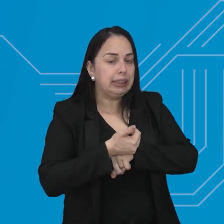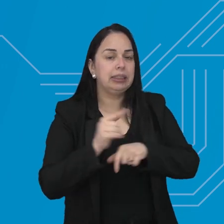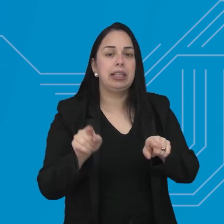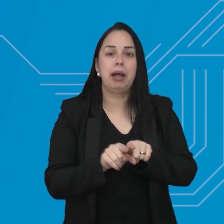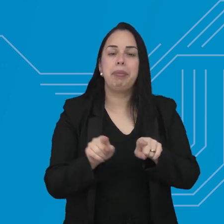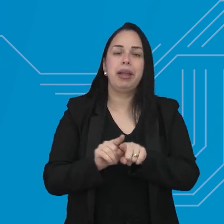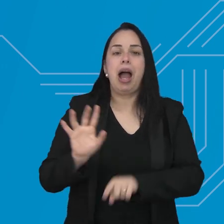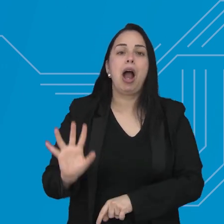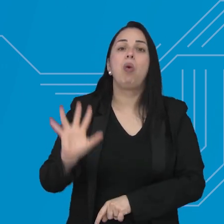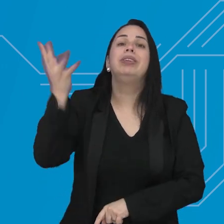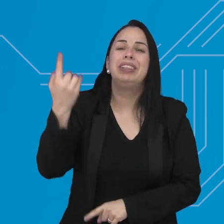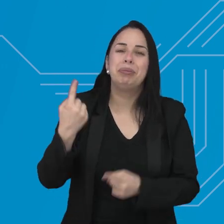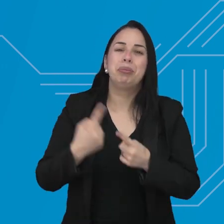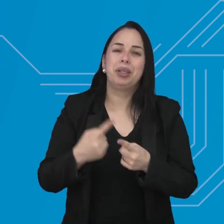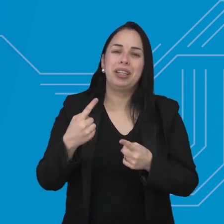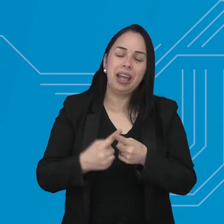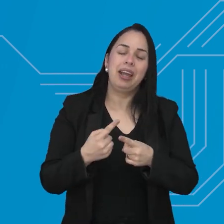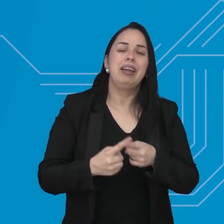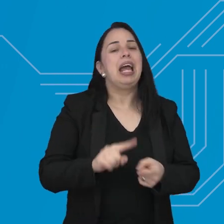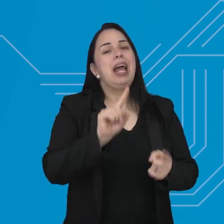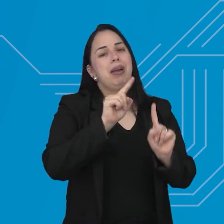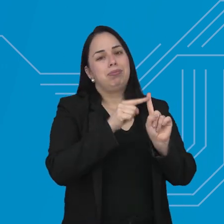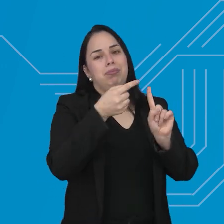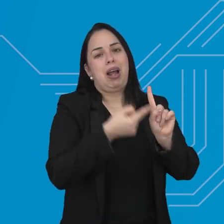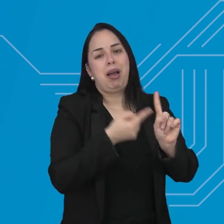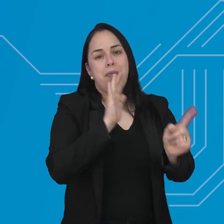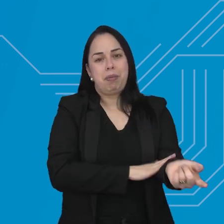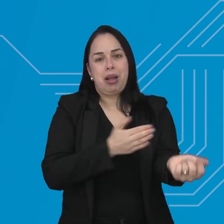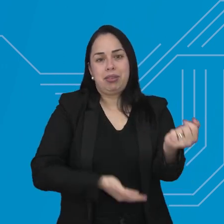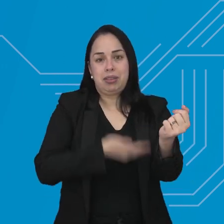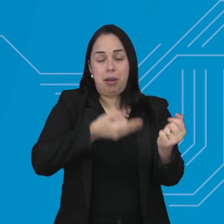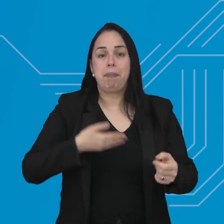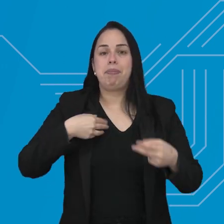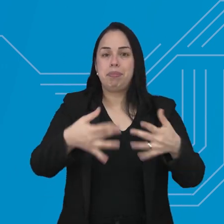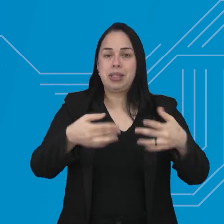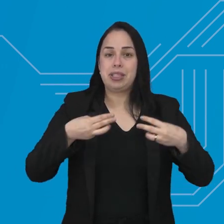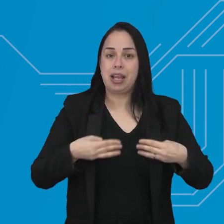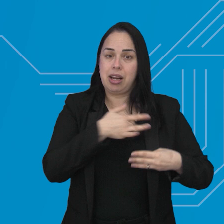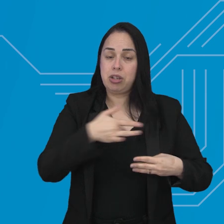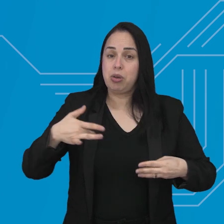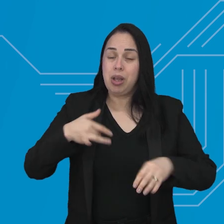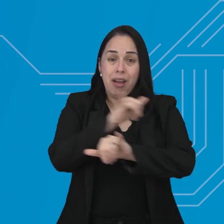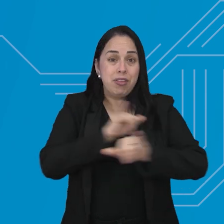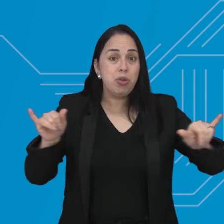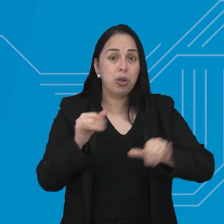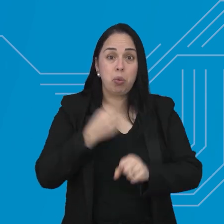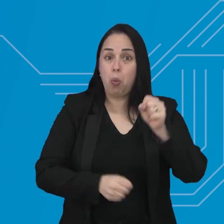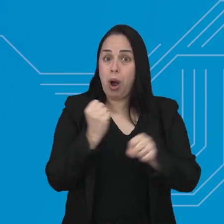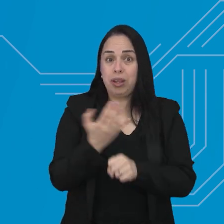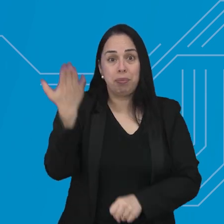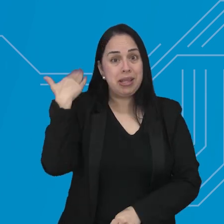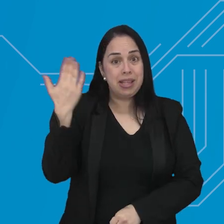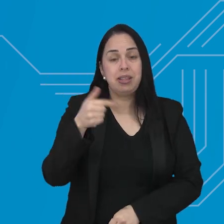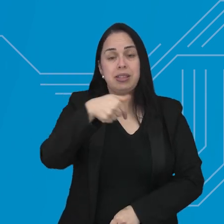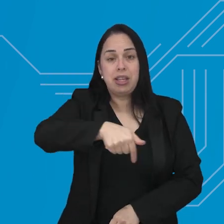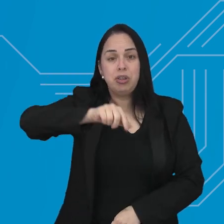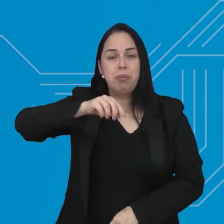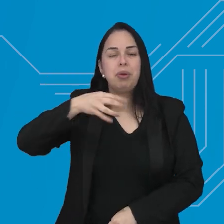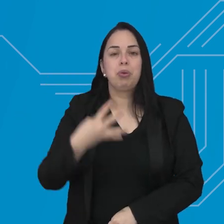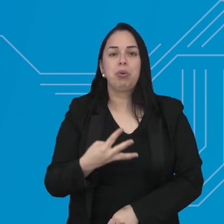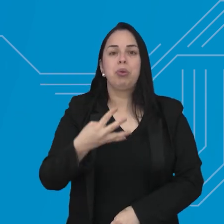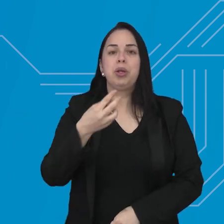mundo, e entre as causas está a pré-eclâmpsia. Segundo dados do Ministério da Saúde, em 2023 foram registrados